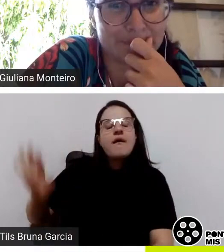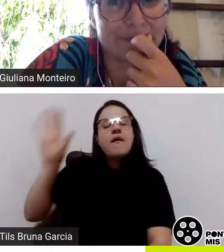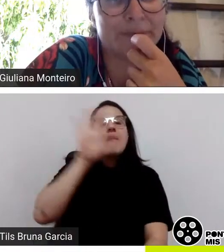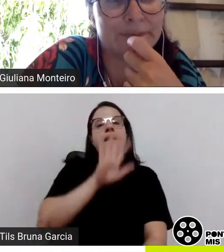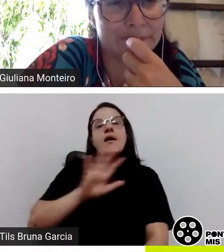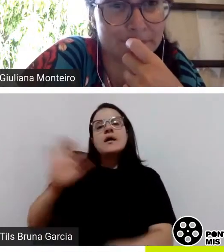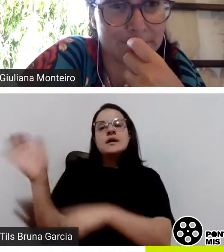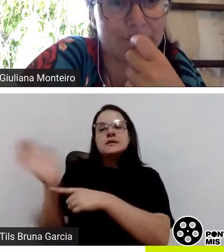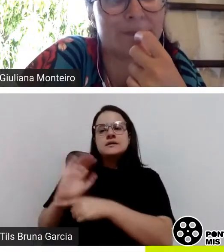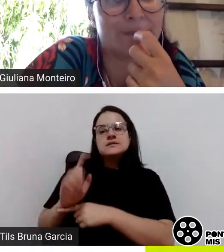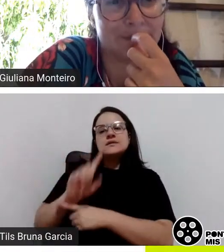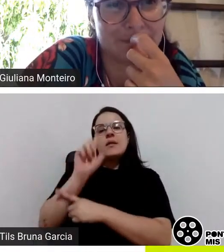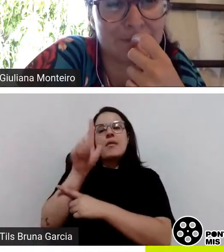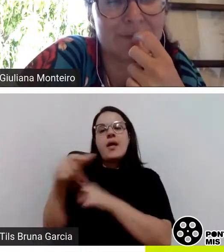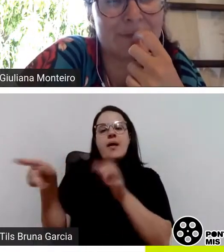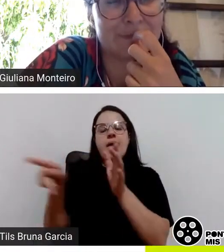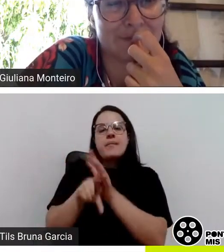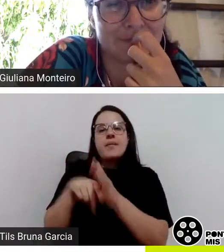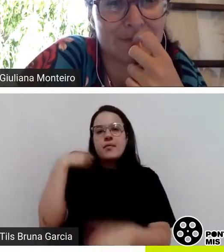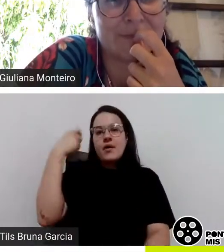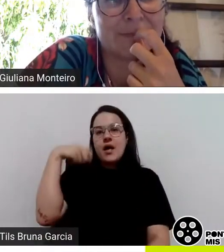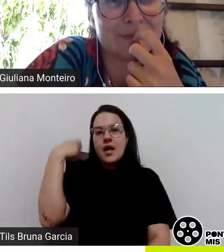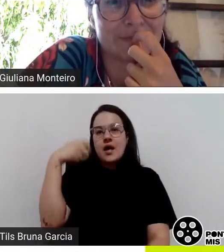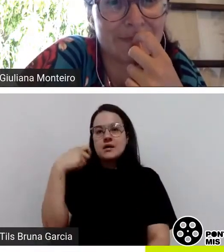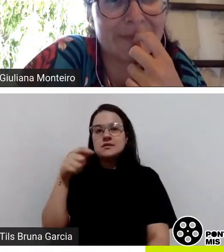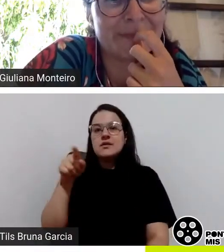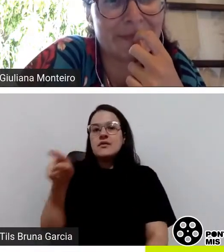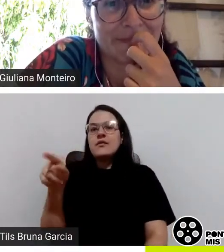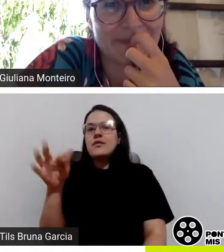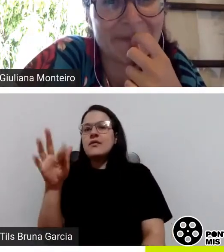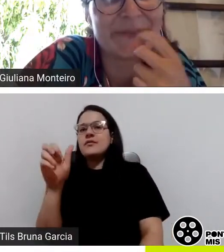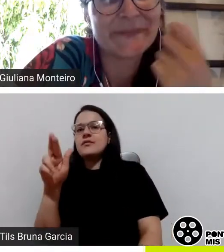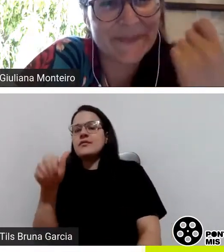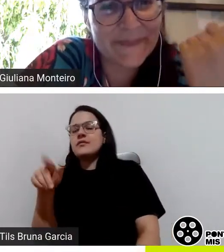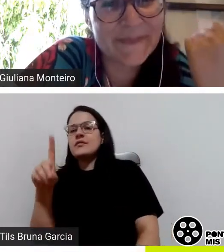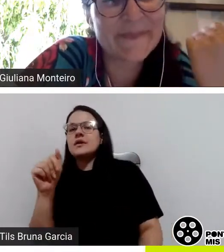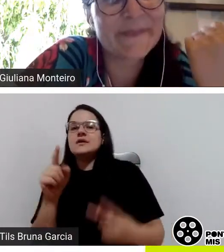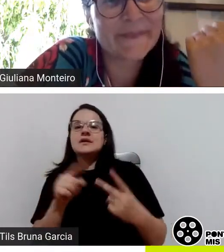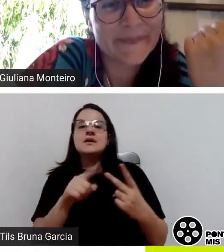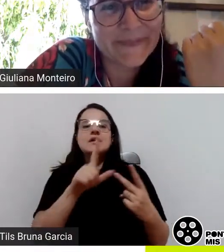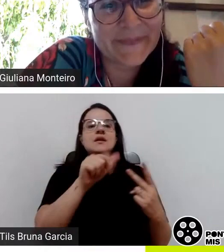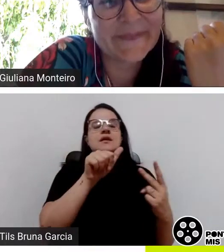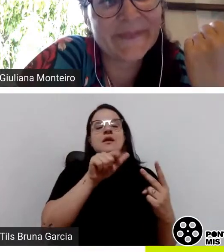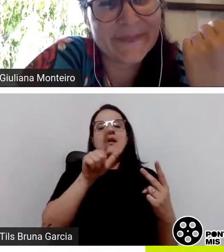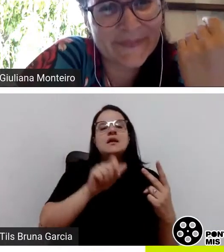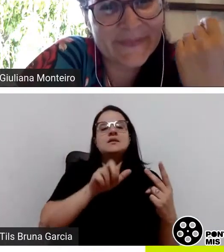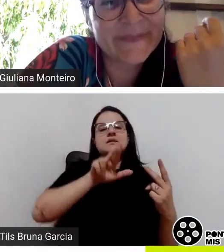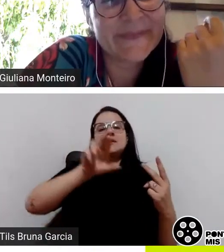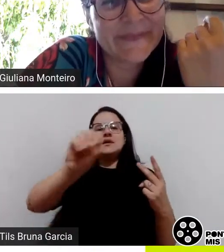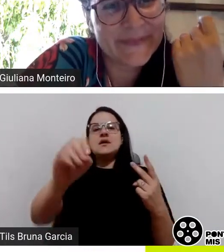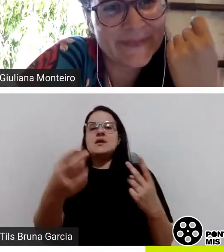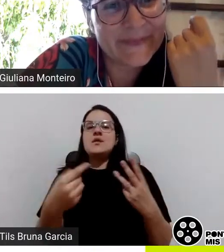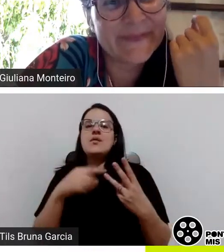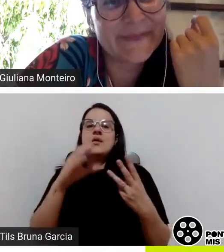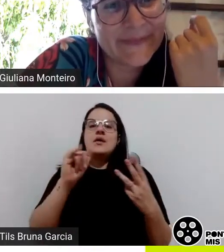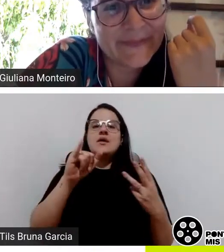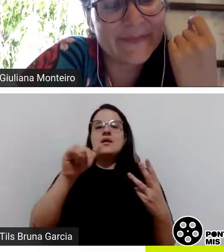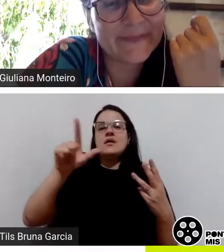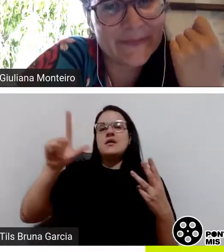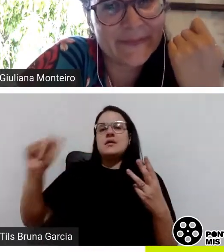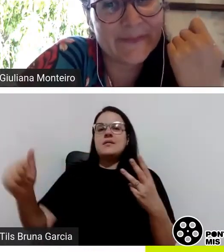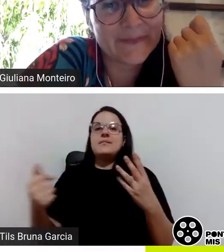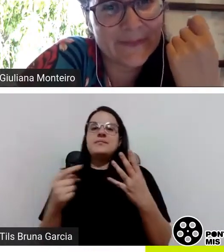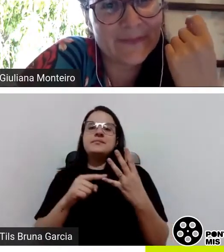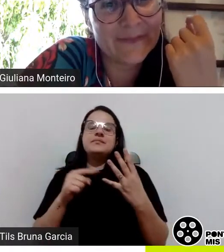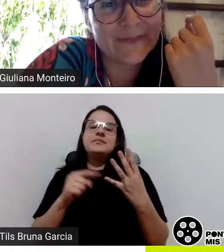de grandes atores. Tu bota assim, agora Fernando é o Lázaro, agora o Wagner é o Lázaro, agora a Camila é o Fábio, agora o Tonico Pereira